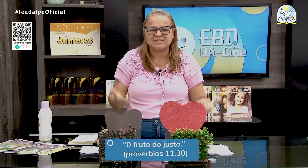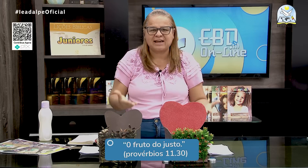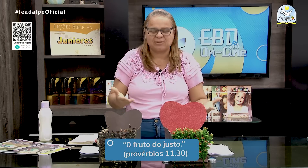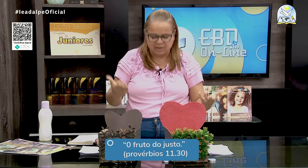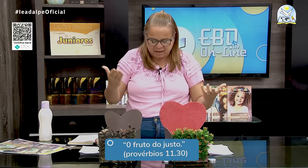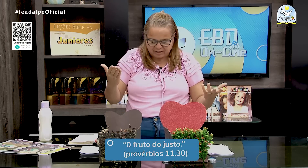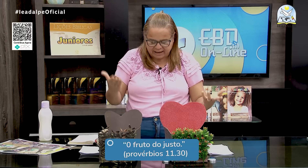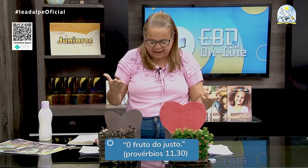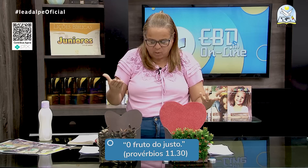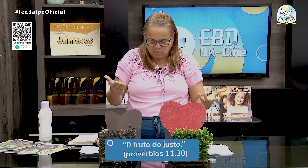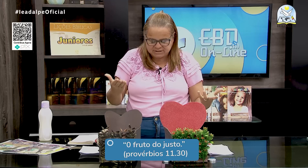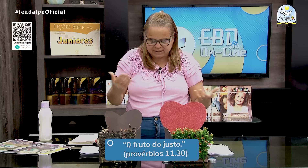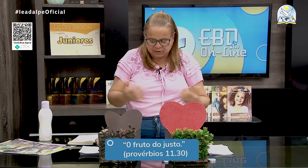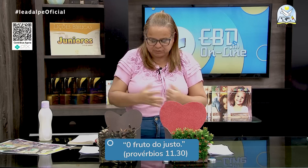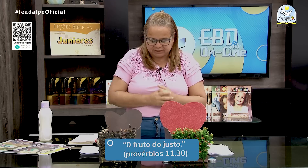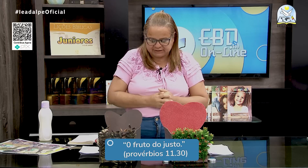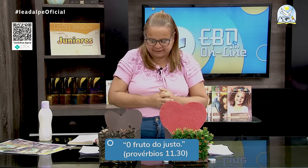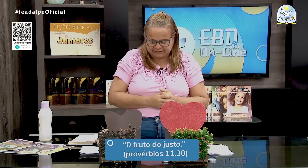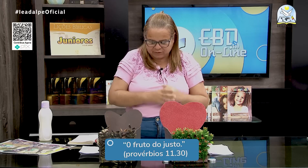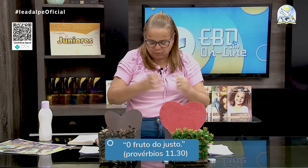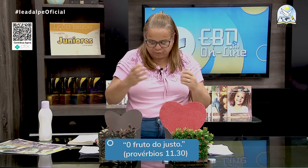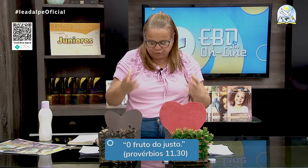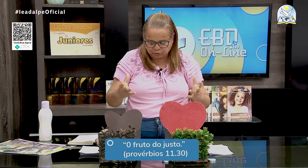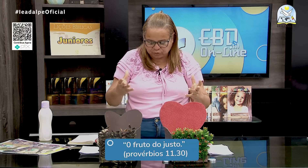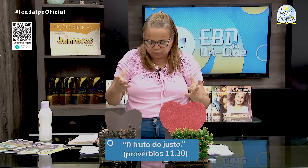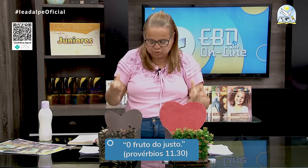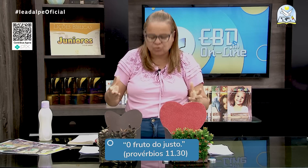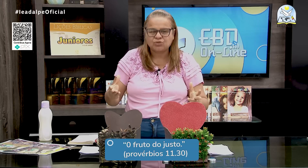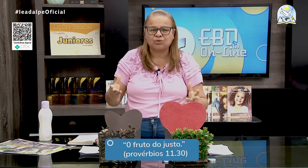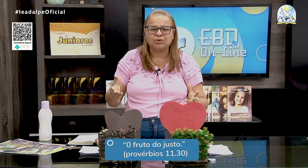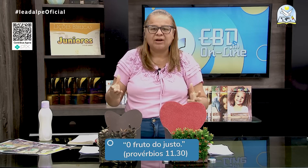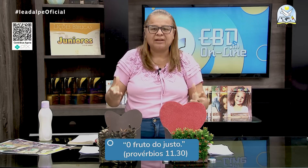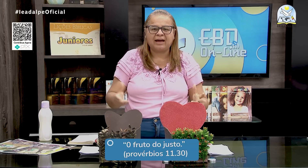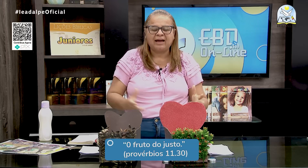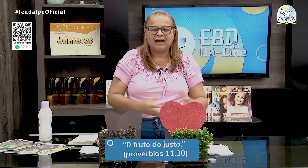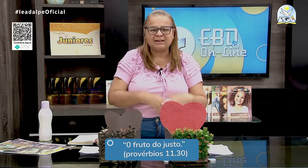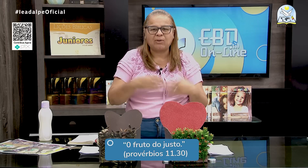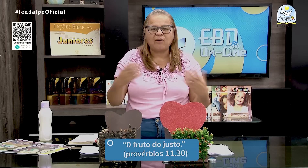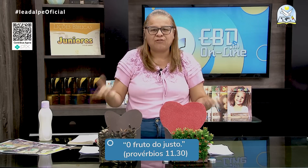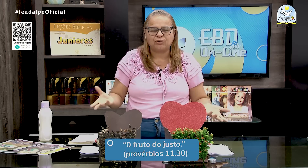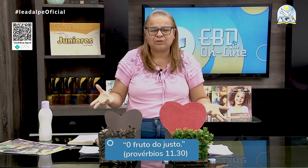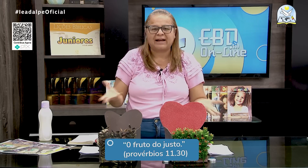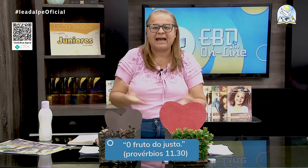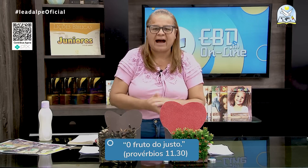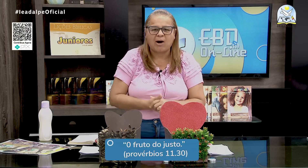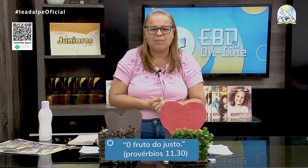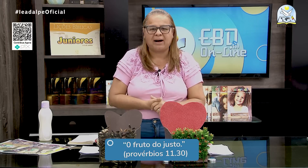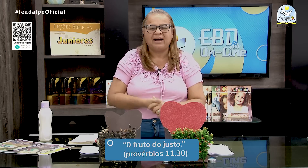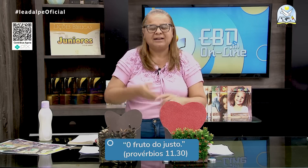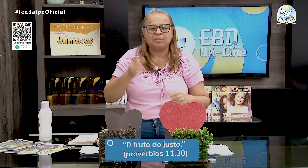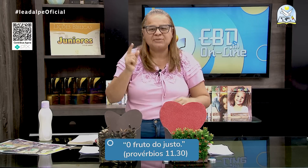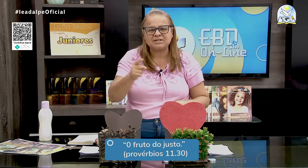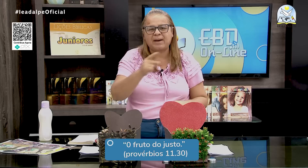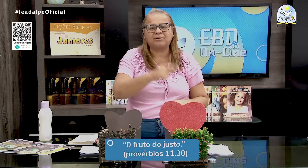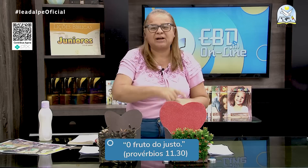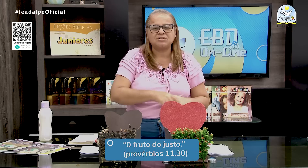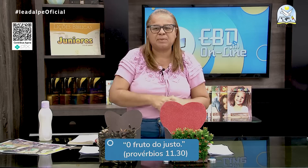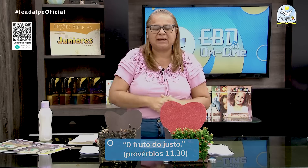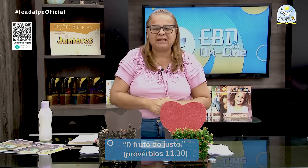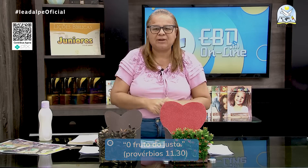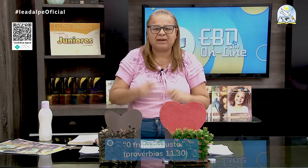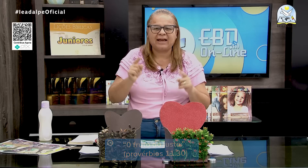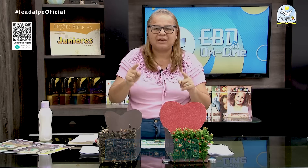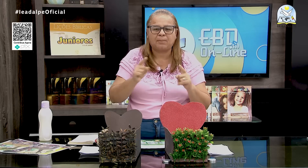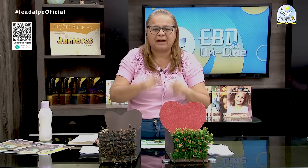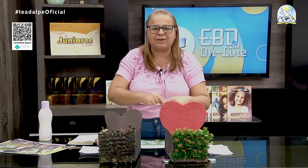livro de conselho é 11 e o 30 que diz o fruto do justo né então é o fruto é ganhar alma então preciso te perguntar